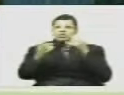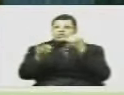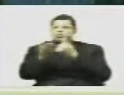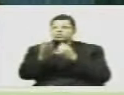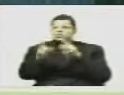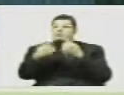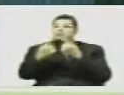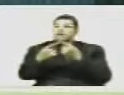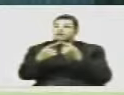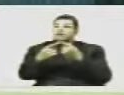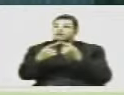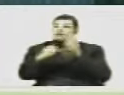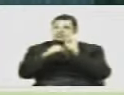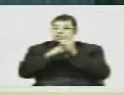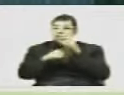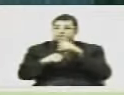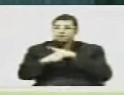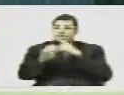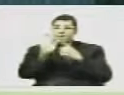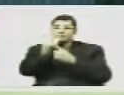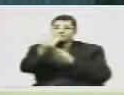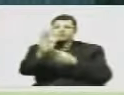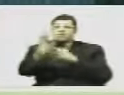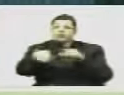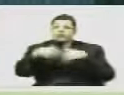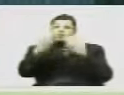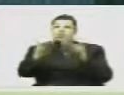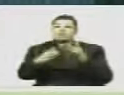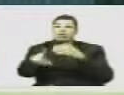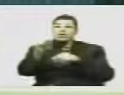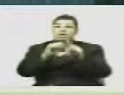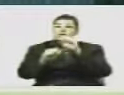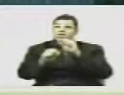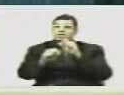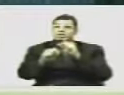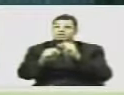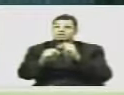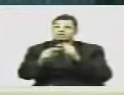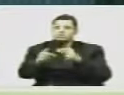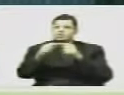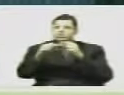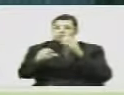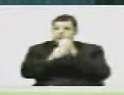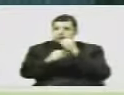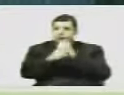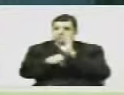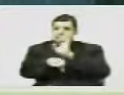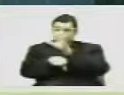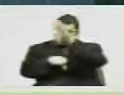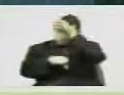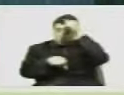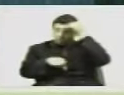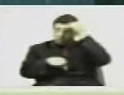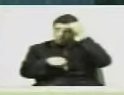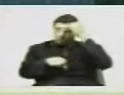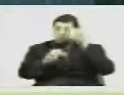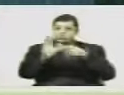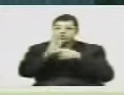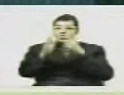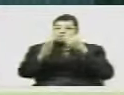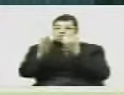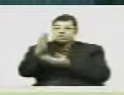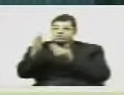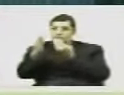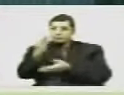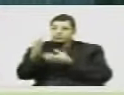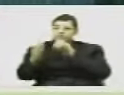imposto, mas a Assembleia tem que apresentar qual é a alternativa de recomposição do orçamento do Estado do Amazonas diante dessas